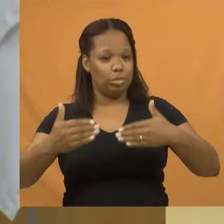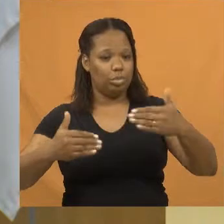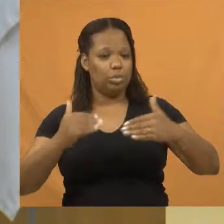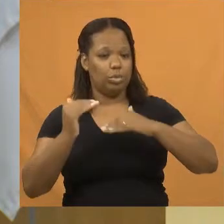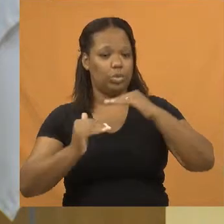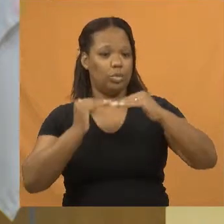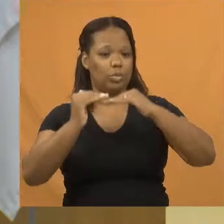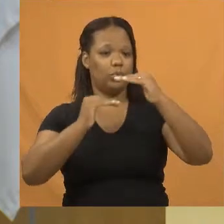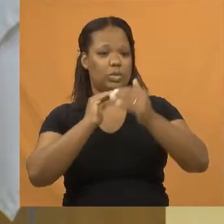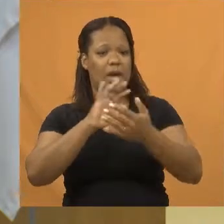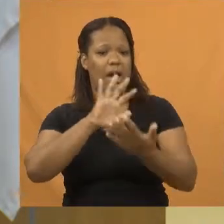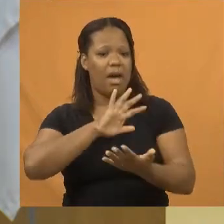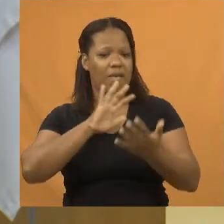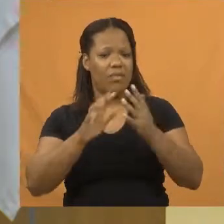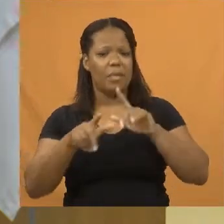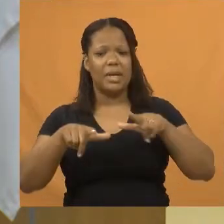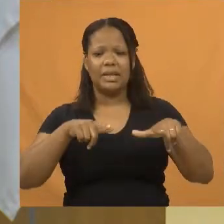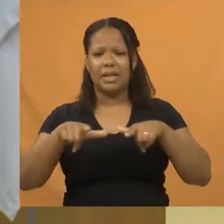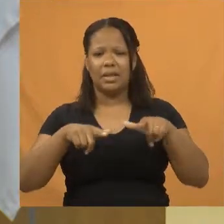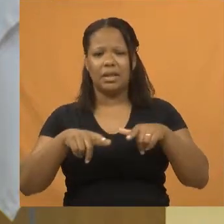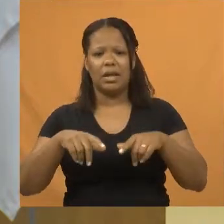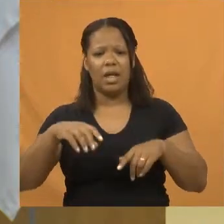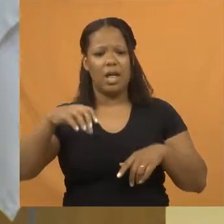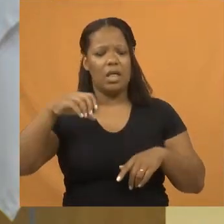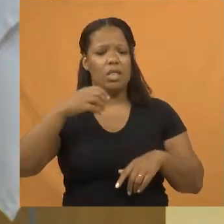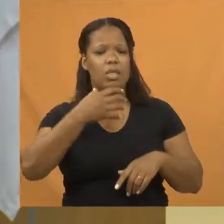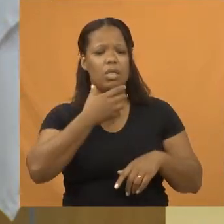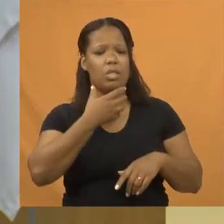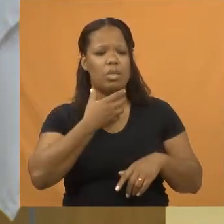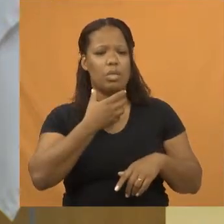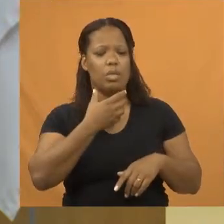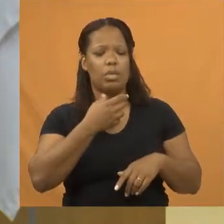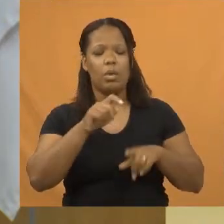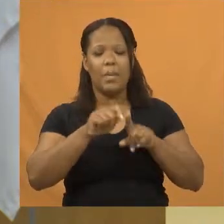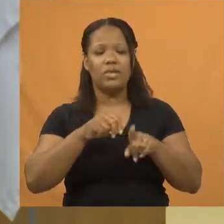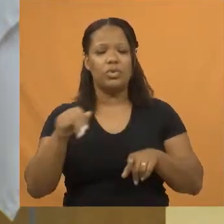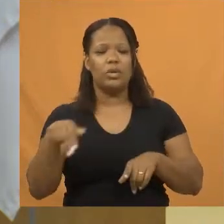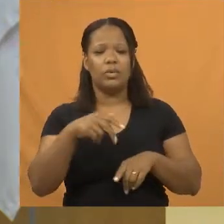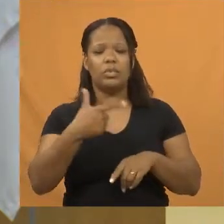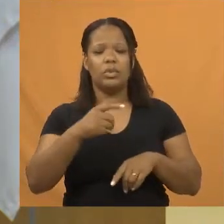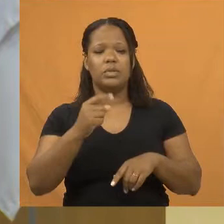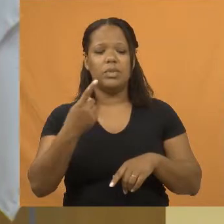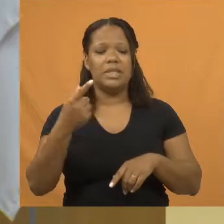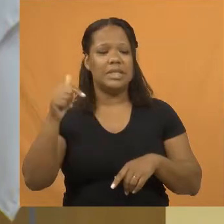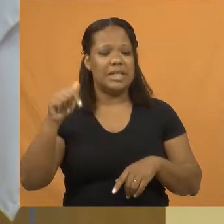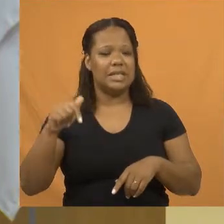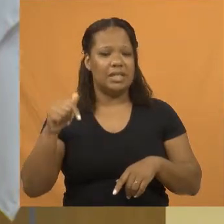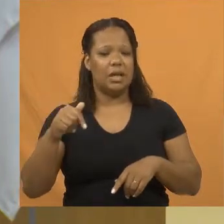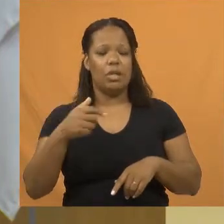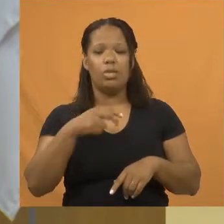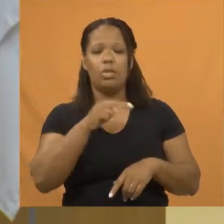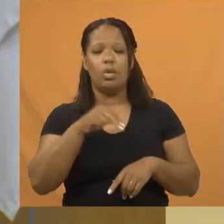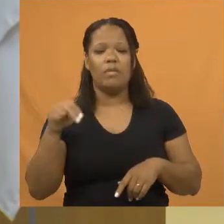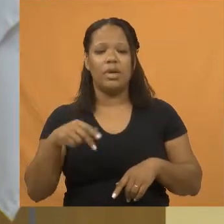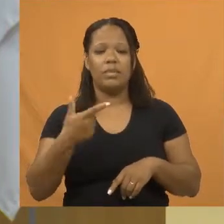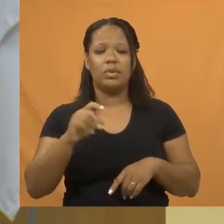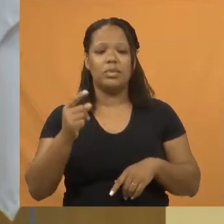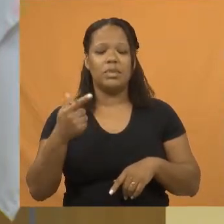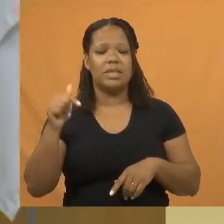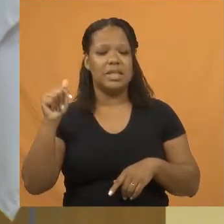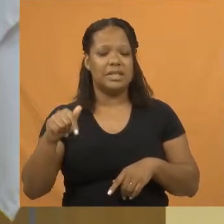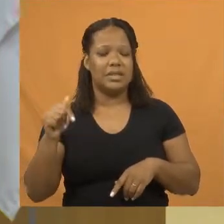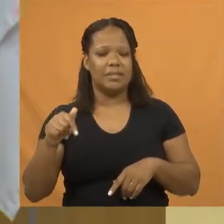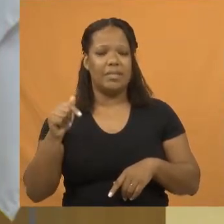desenvolvimento. A reforma trabalhista foi aprovada em novembro do ano de 2017. Em novembro. E